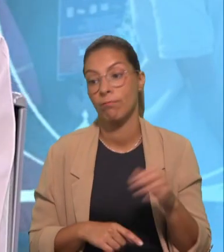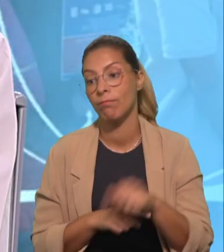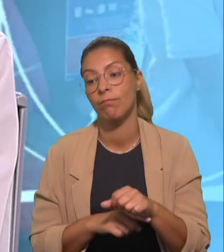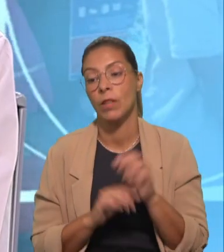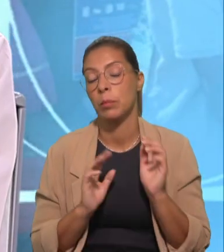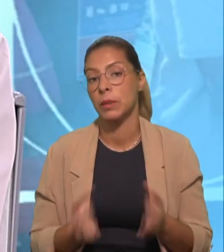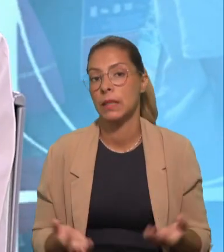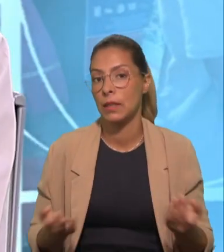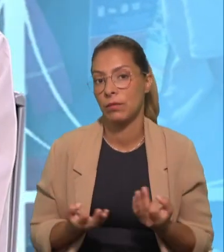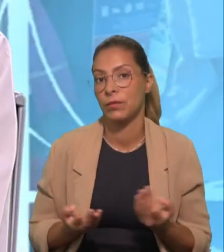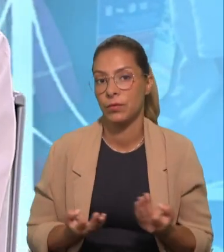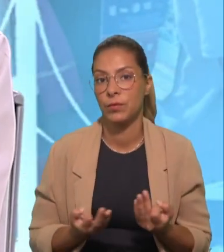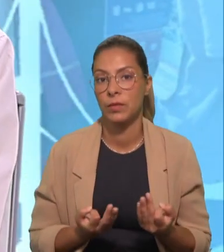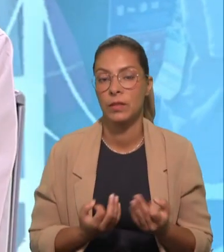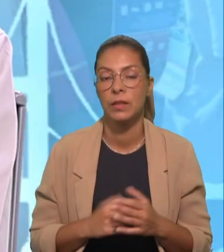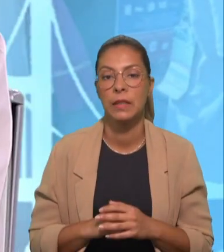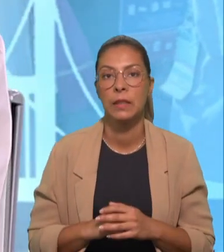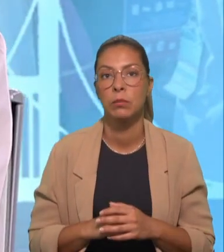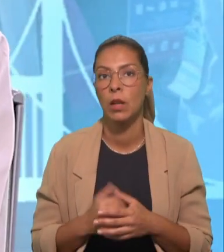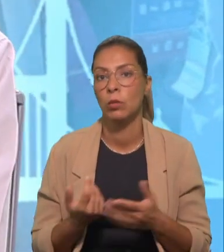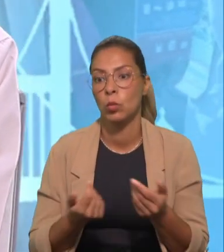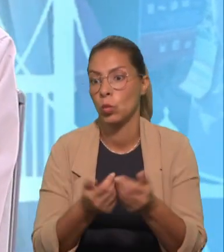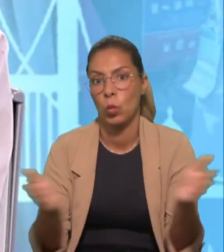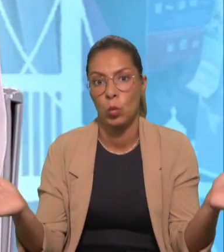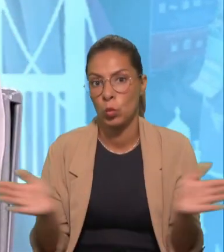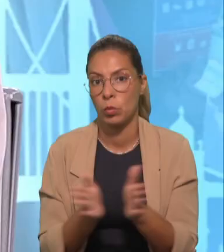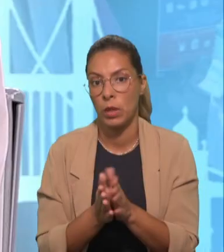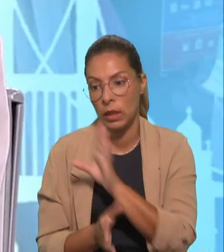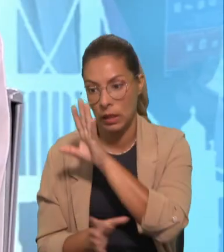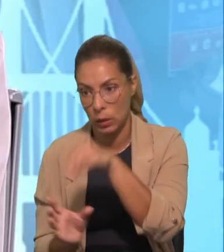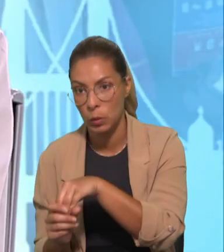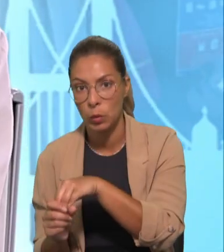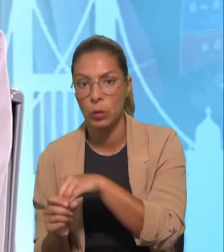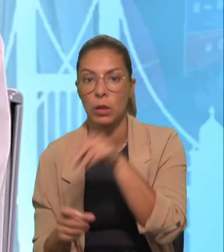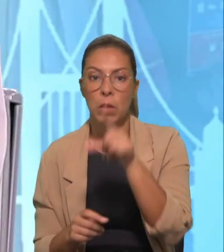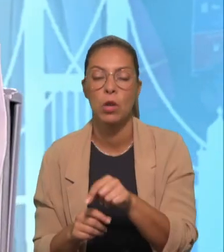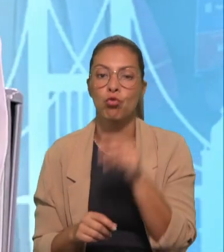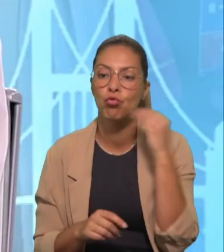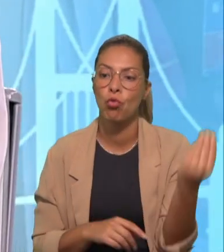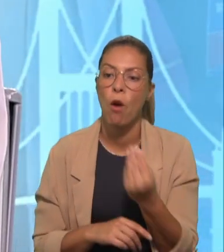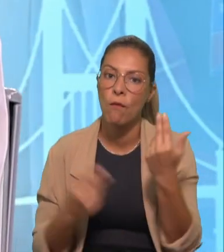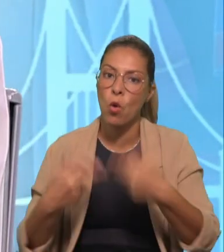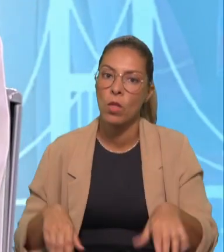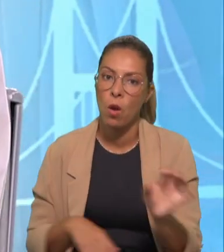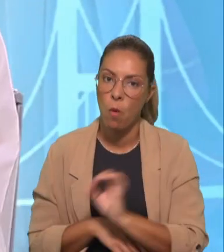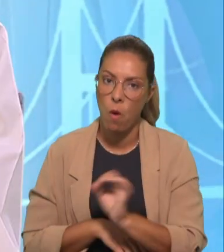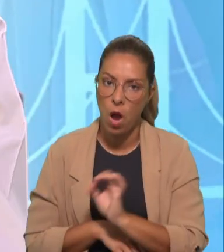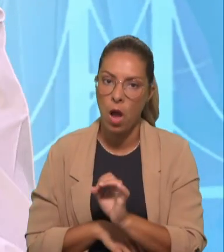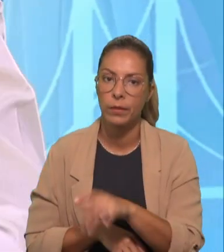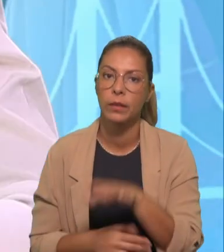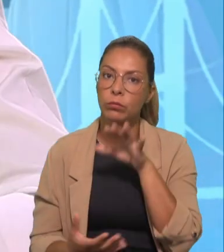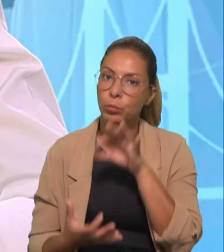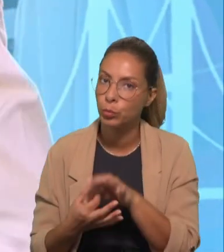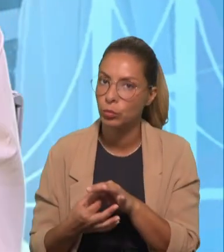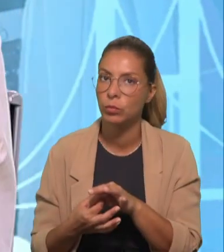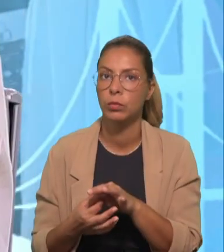é? Em todos os sentidos, tanto a nível interno. Os Jovens Sem Fronteiras, por tradição, comprometem-se num